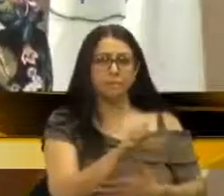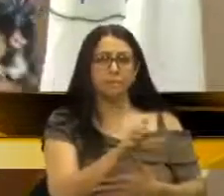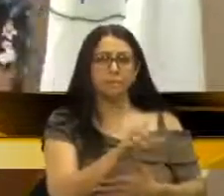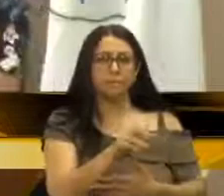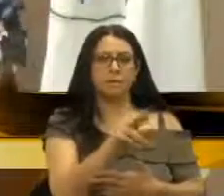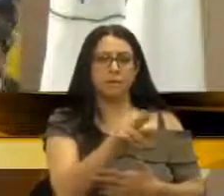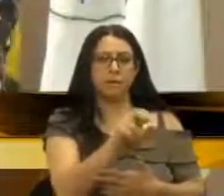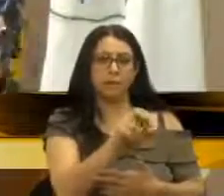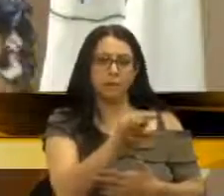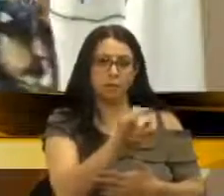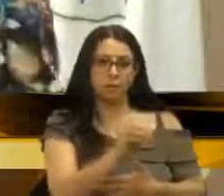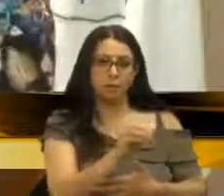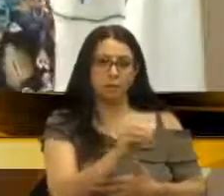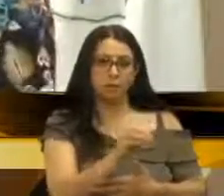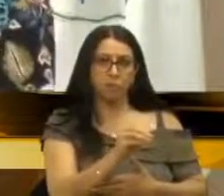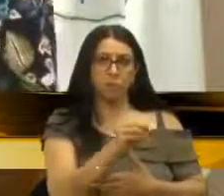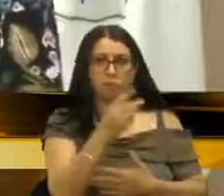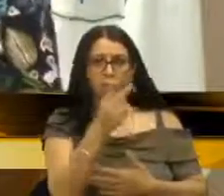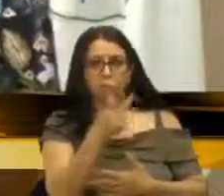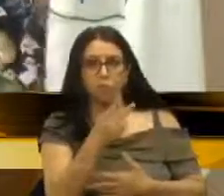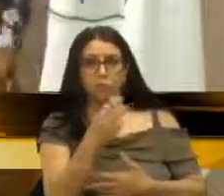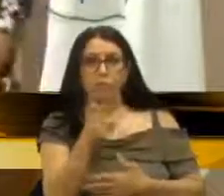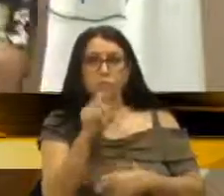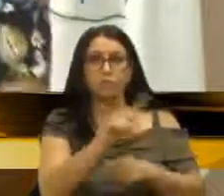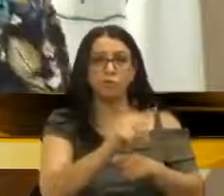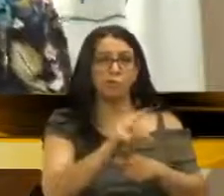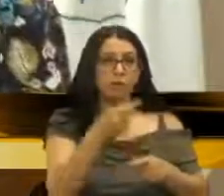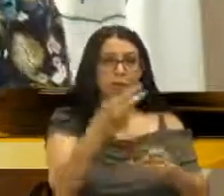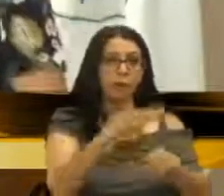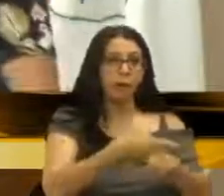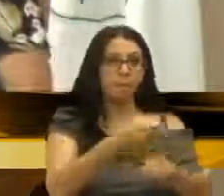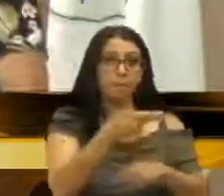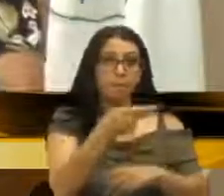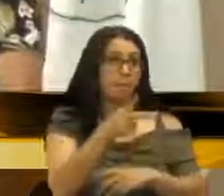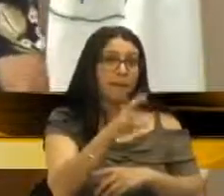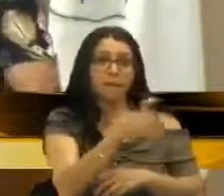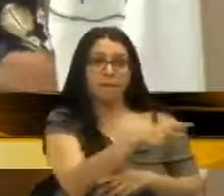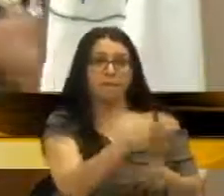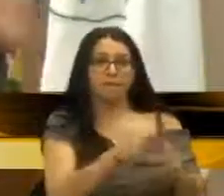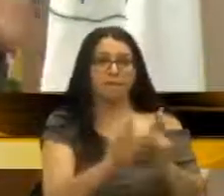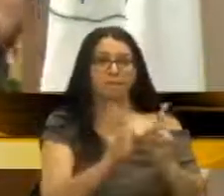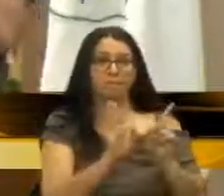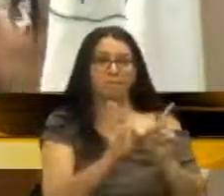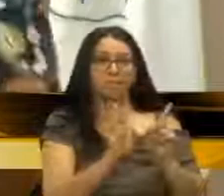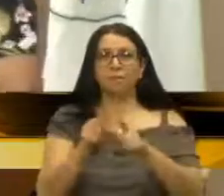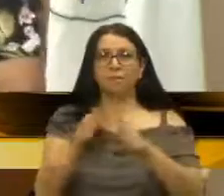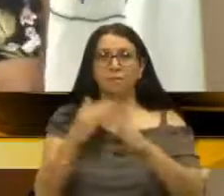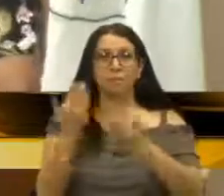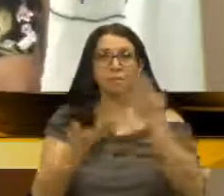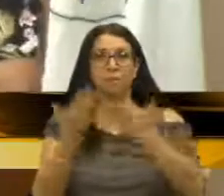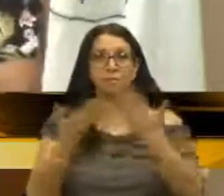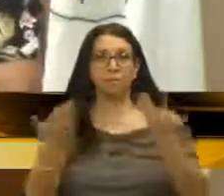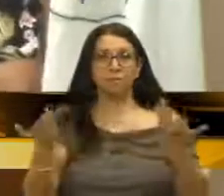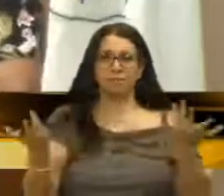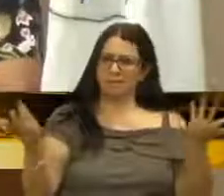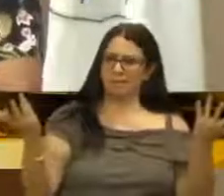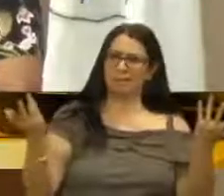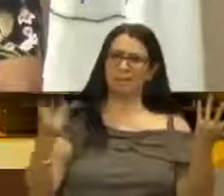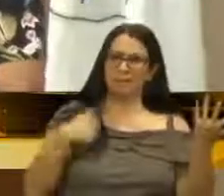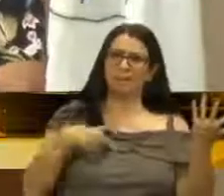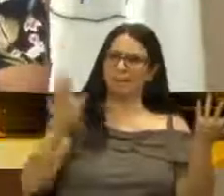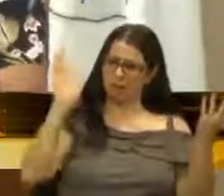23 dias aí a peça como é que a prefeitura demora seis meses consegui uma peça a realização da licitação mas essa é uma questão